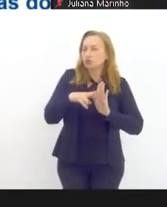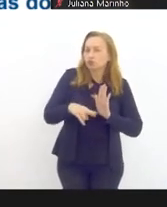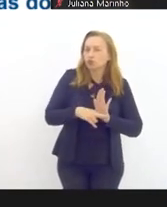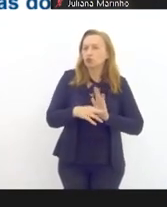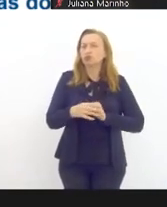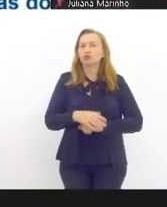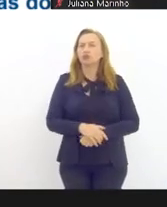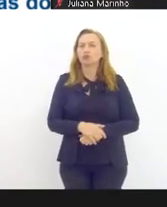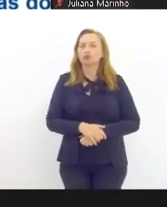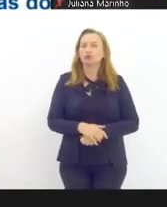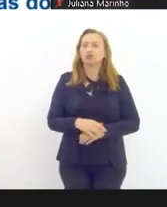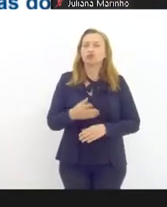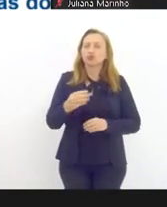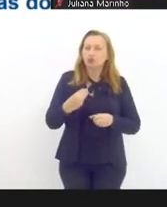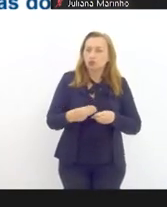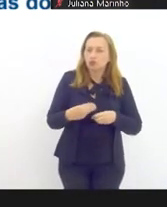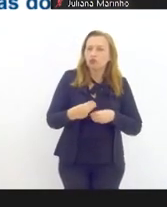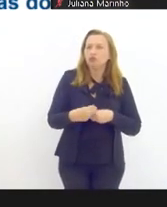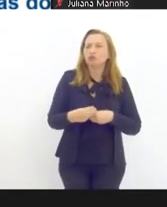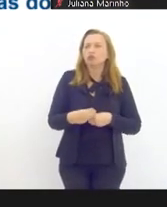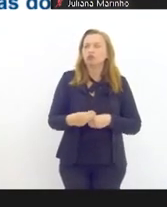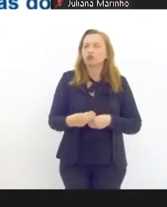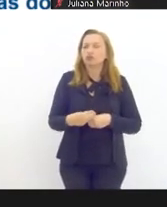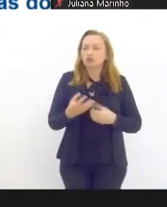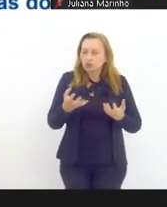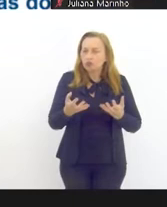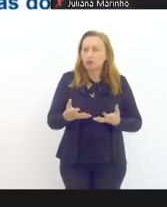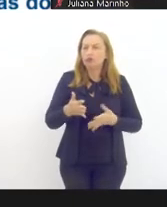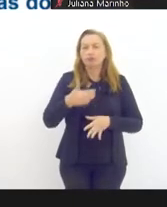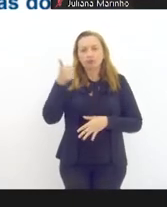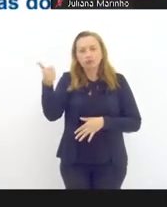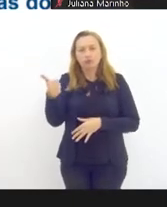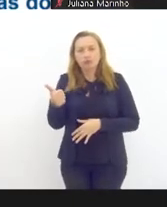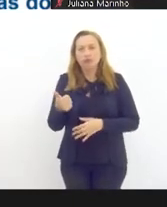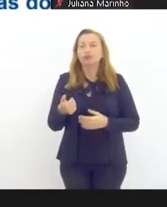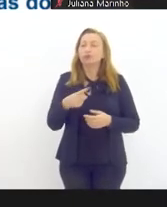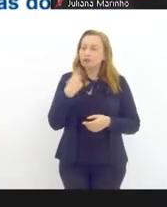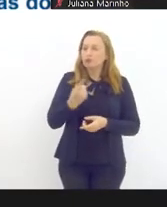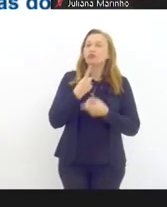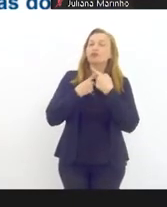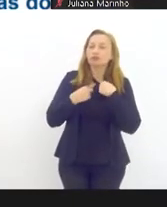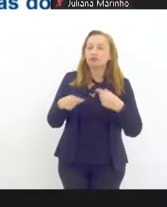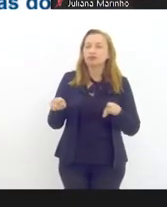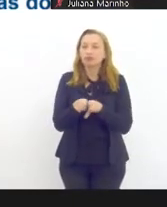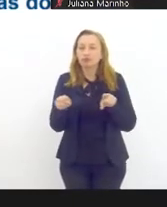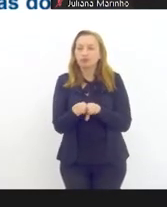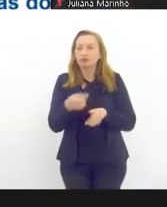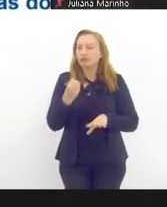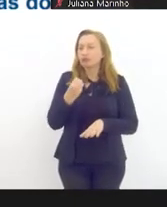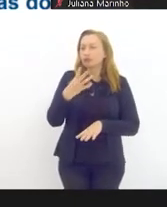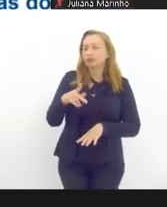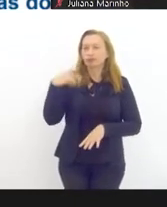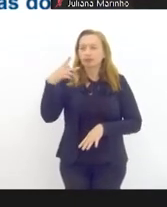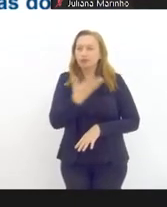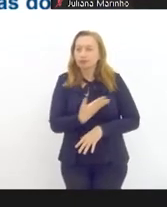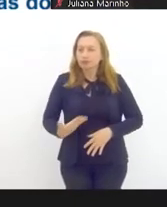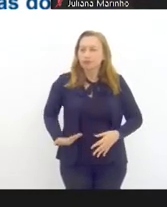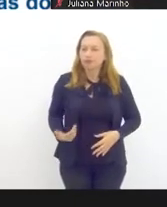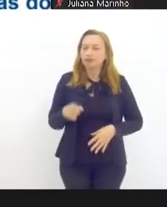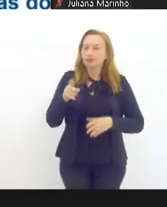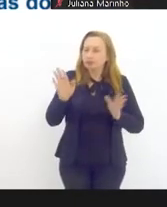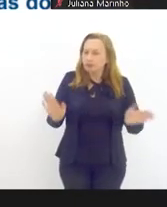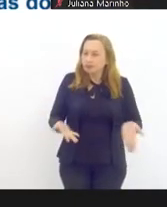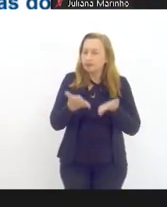os municípios vão correr para conseguir melhorar isso. E é isso que a gente deseja. Uma boa política pública é aquela que